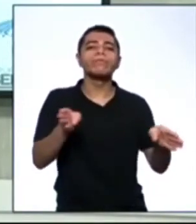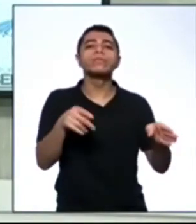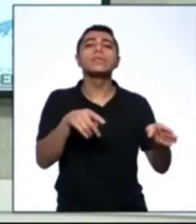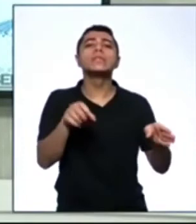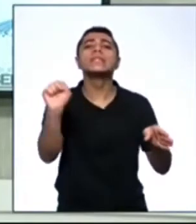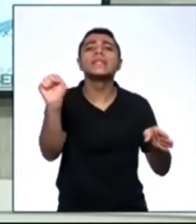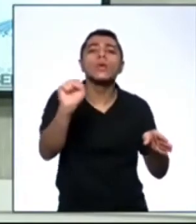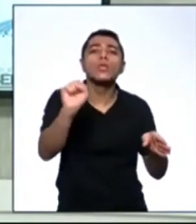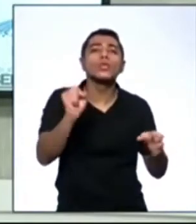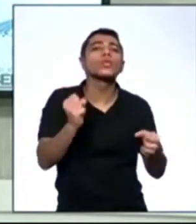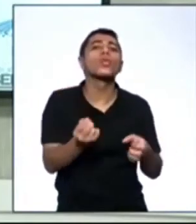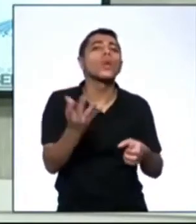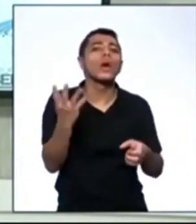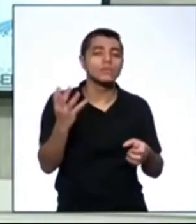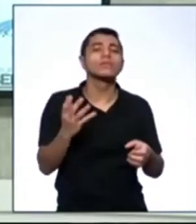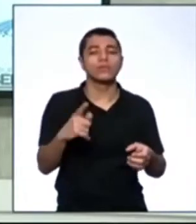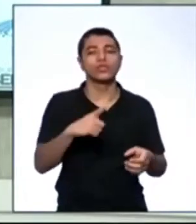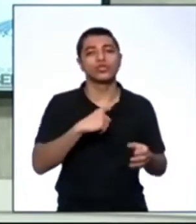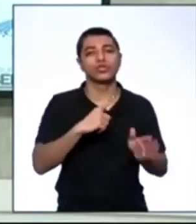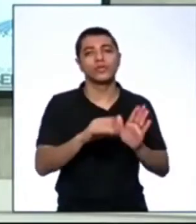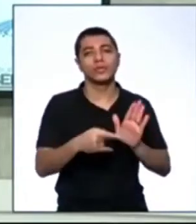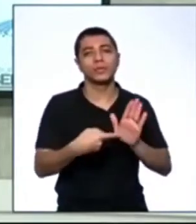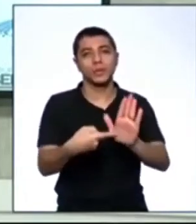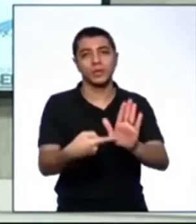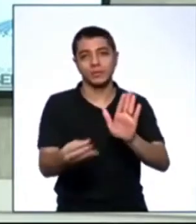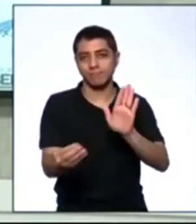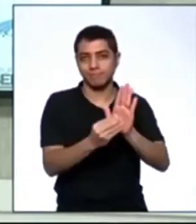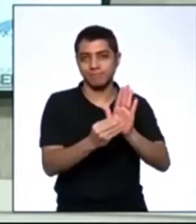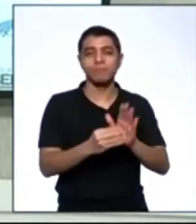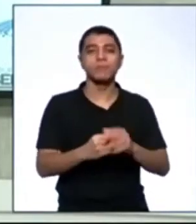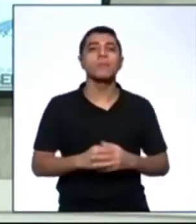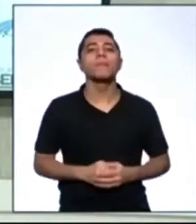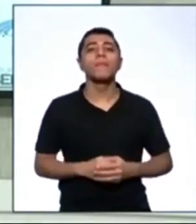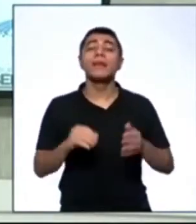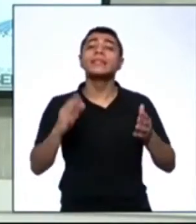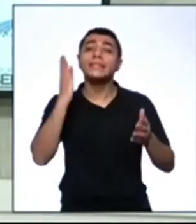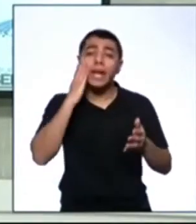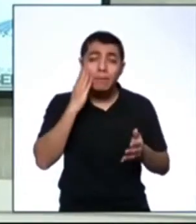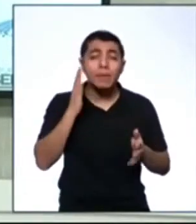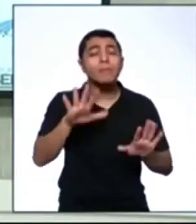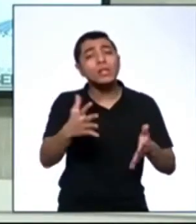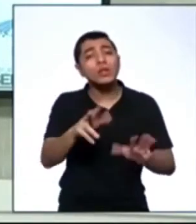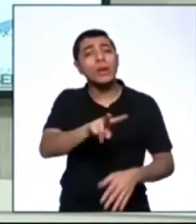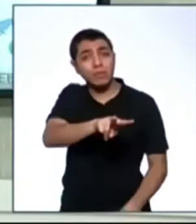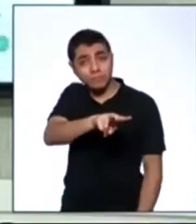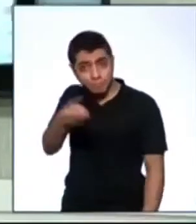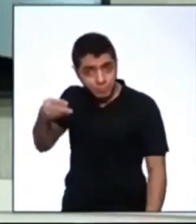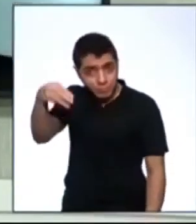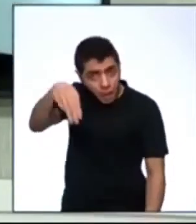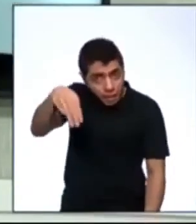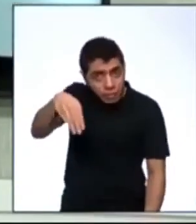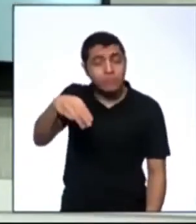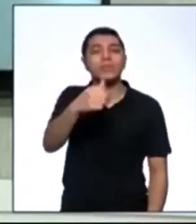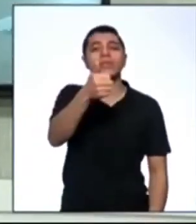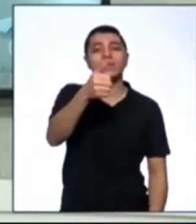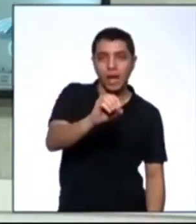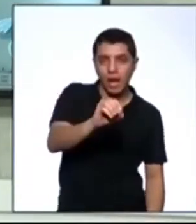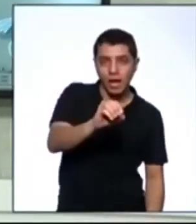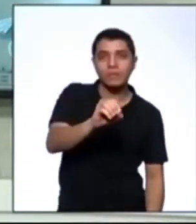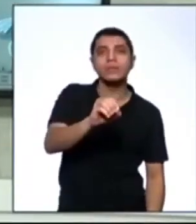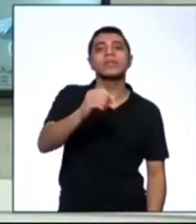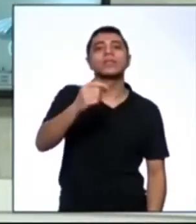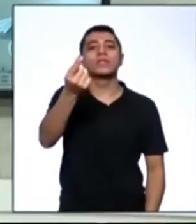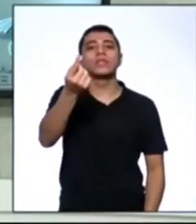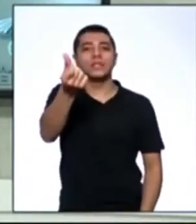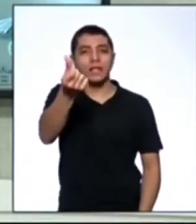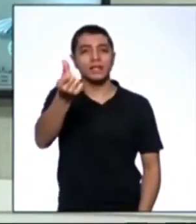ano em segundos te dá, em metros, 10 elevado a 16 metros aproximadamente. Beleza? Muito bem. Vamos falar